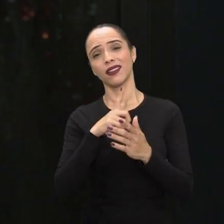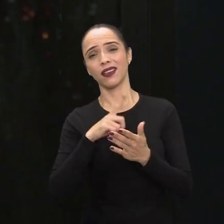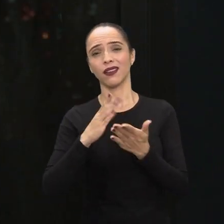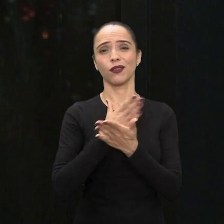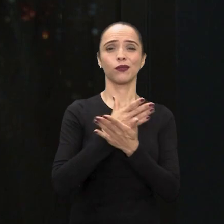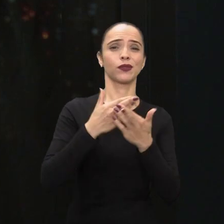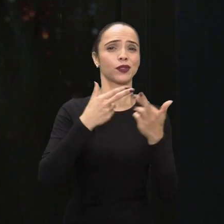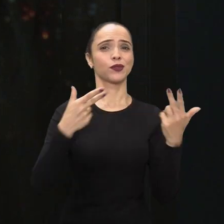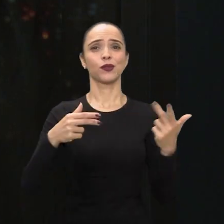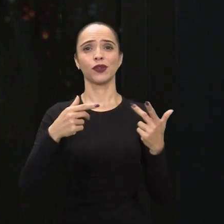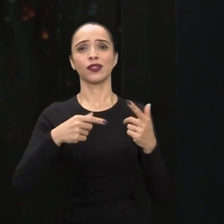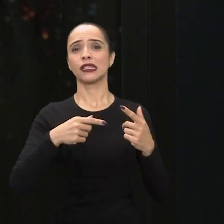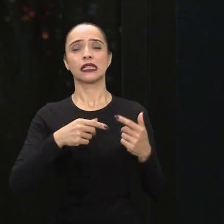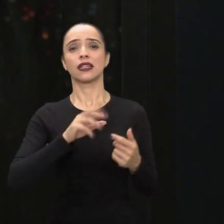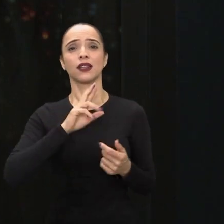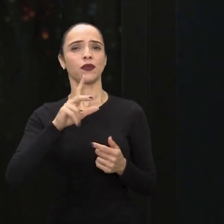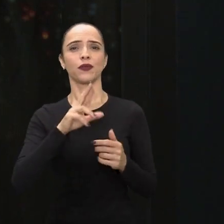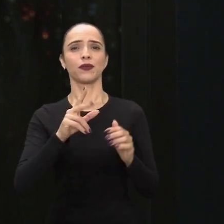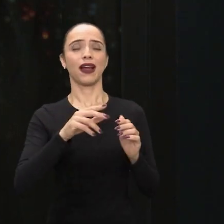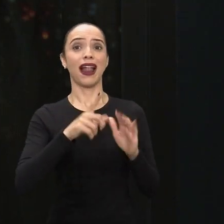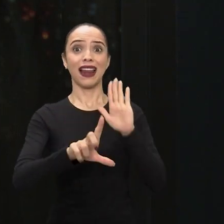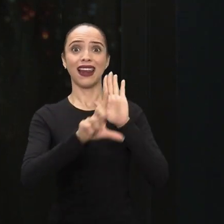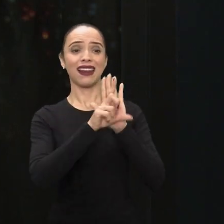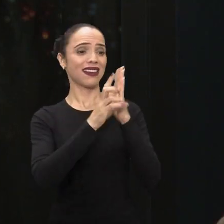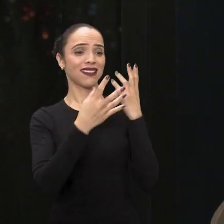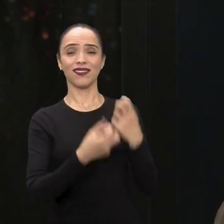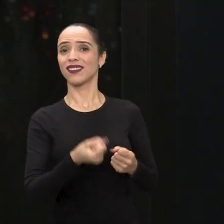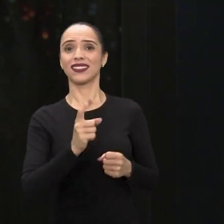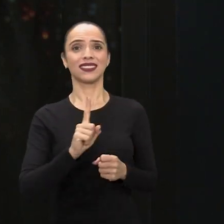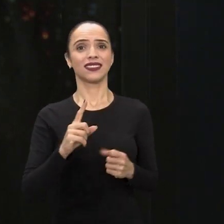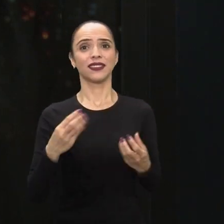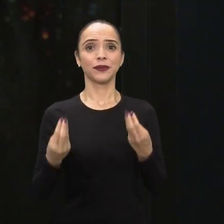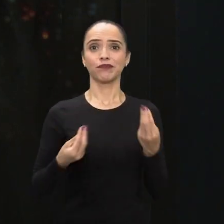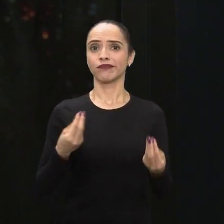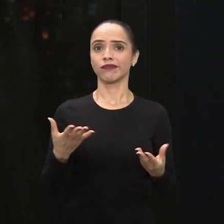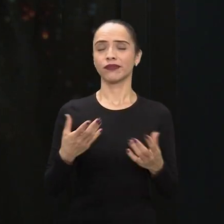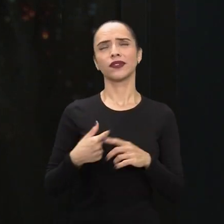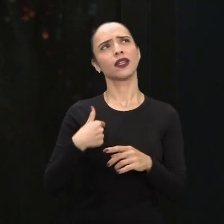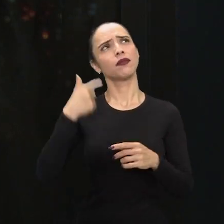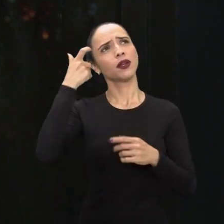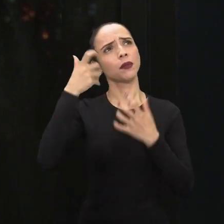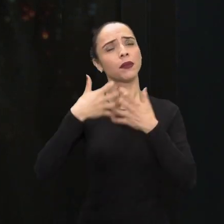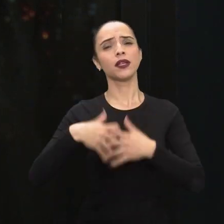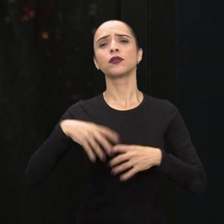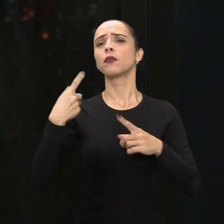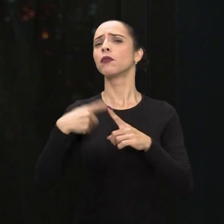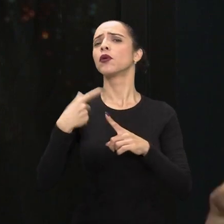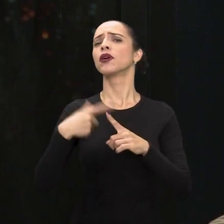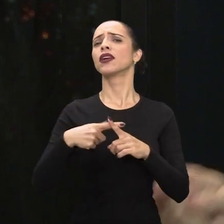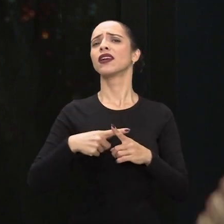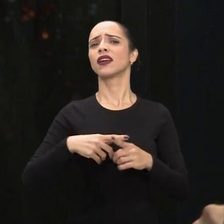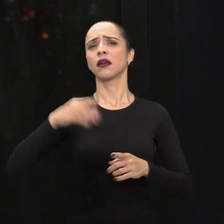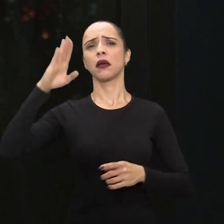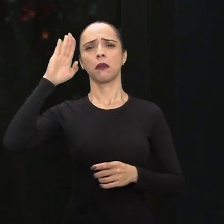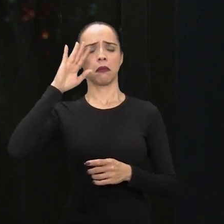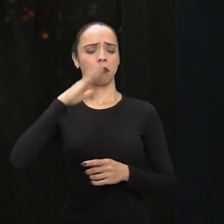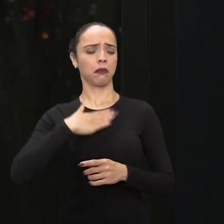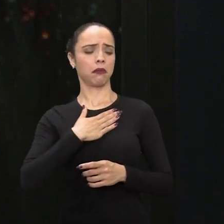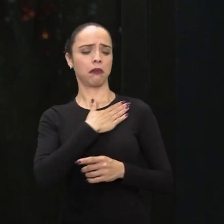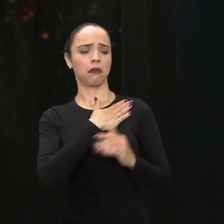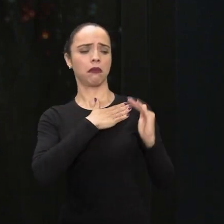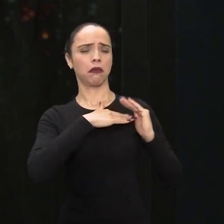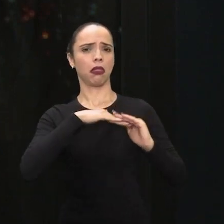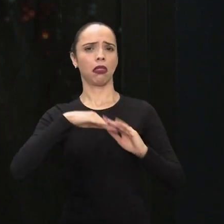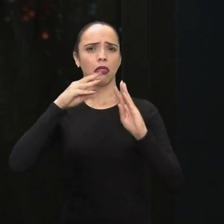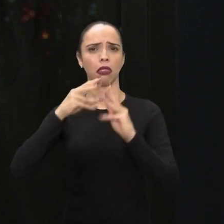digamos assim Então são duas grandes preocupações e quando a gente entra nesse ponto né do porquê dos militarizar E aí entra numa outra questão